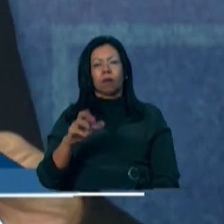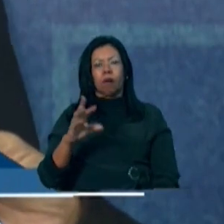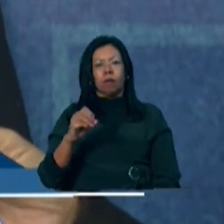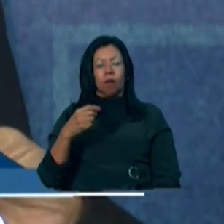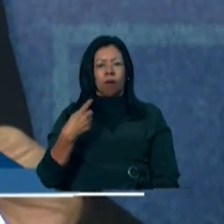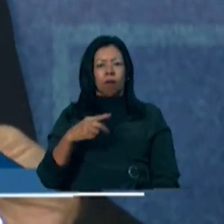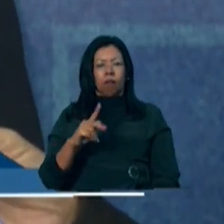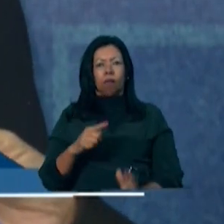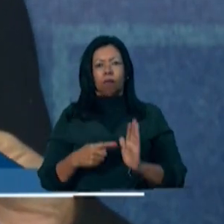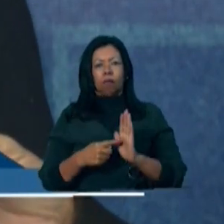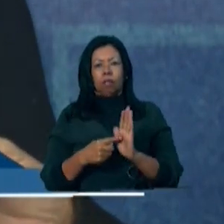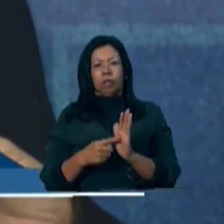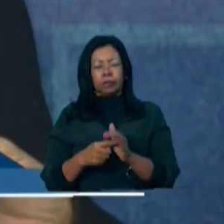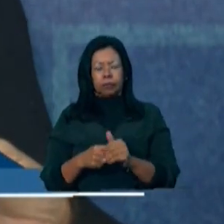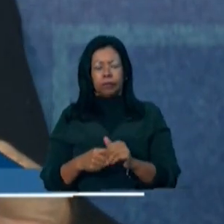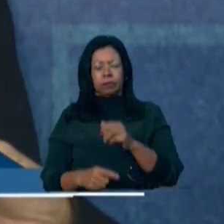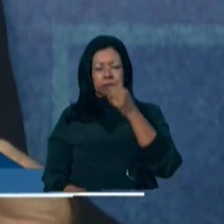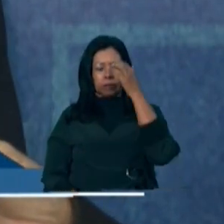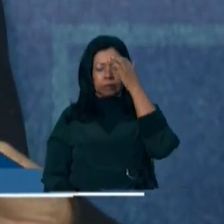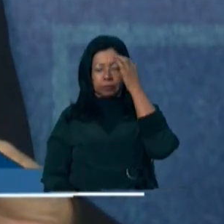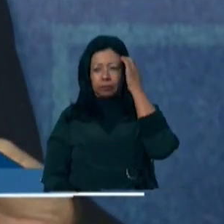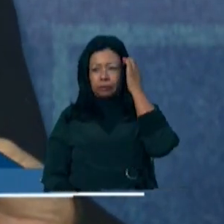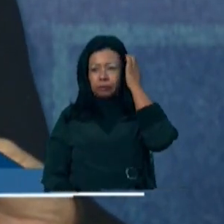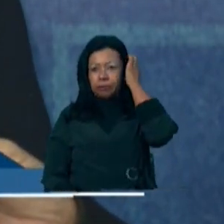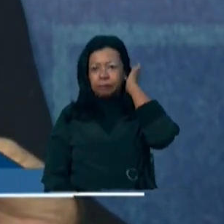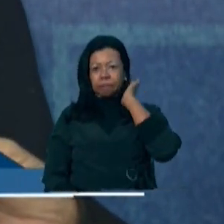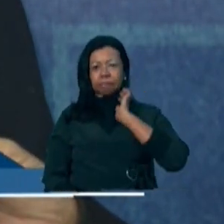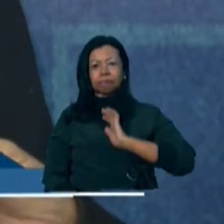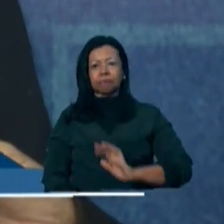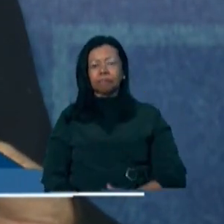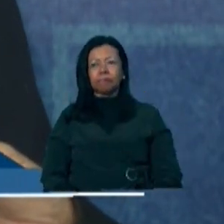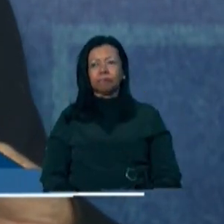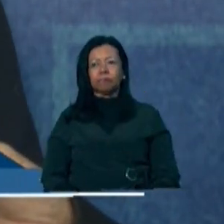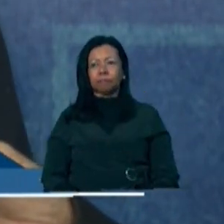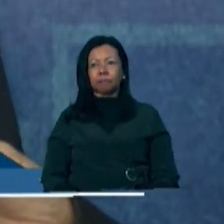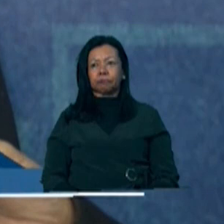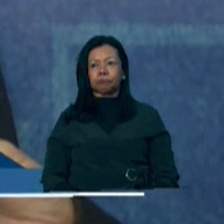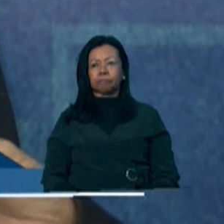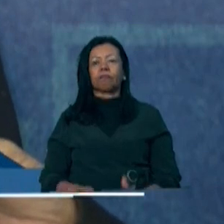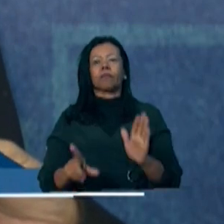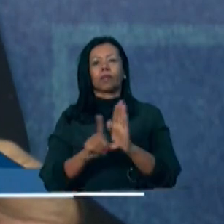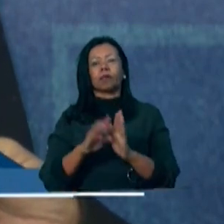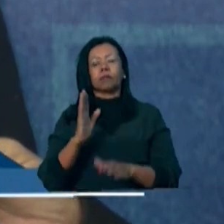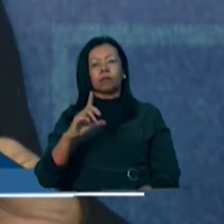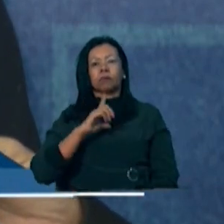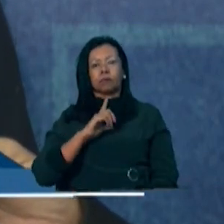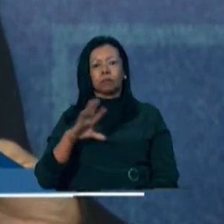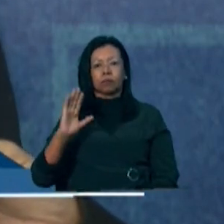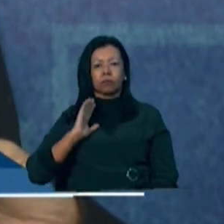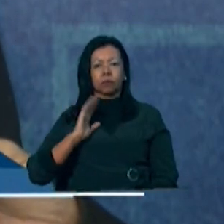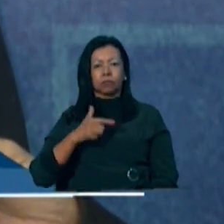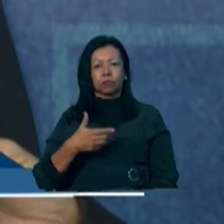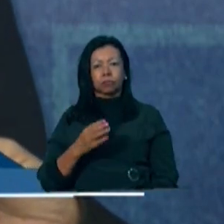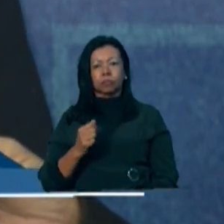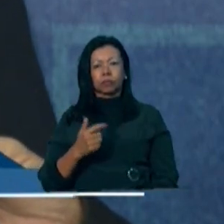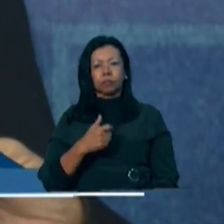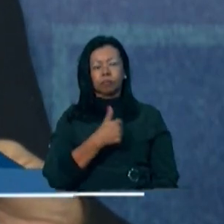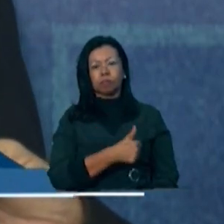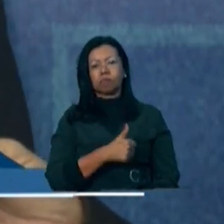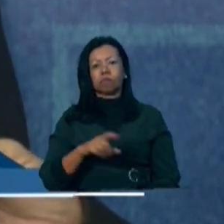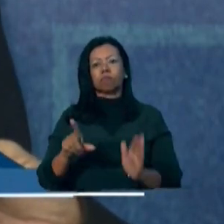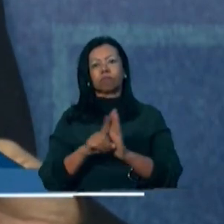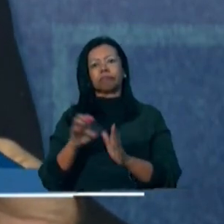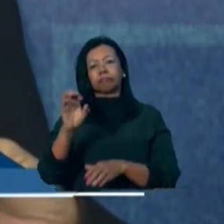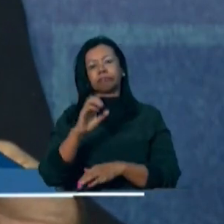e poder resguardar seus direitos né uma pessoa com deficiência Então essa lei existe nossa cidade desde 21 existe uma lei estadual e